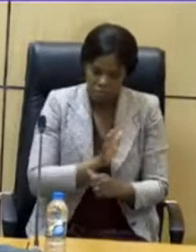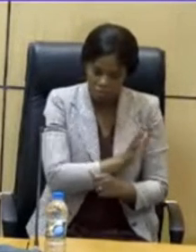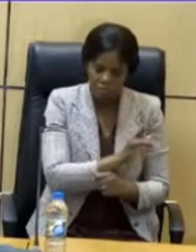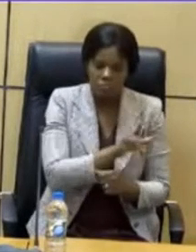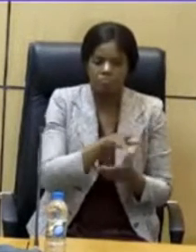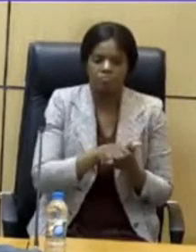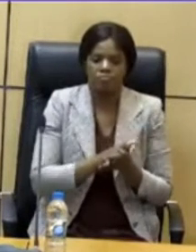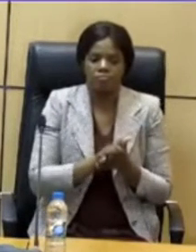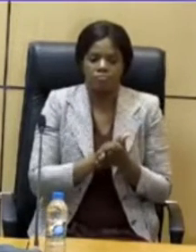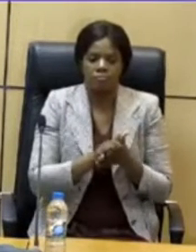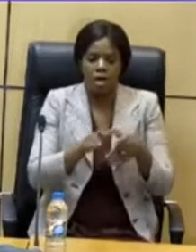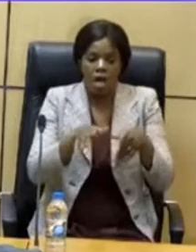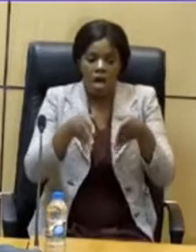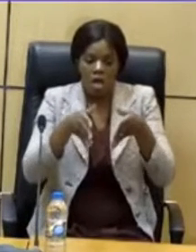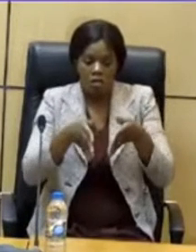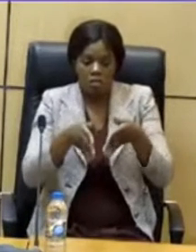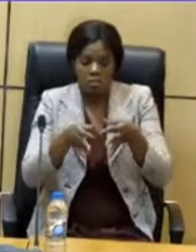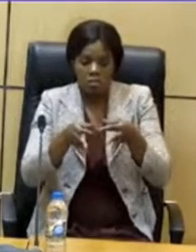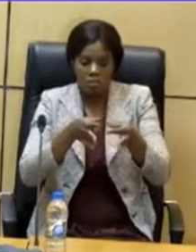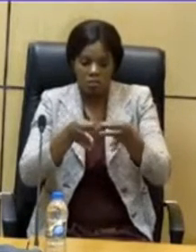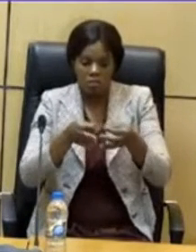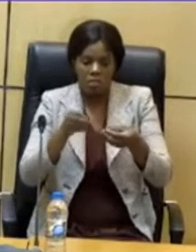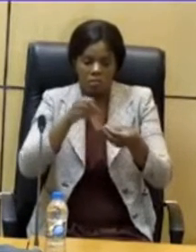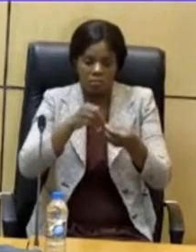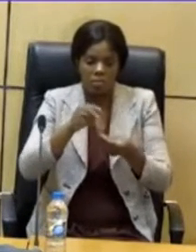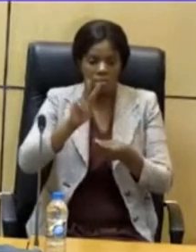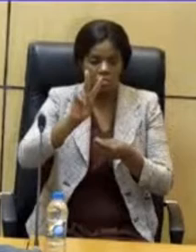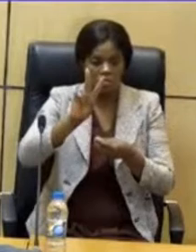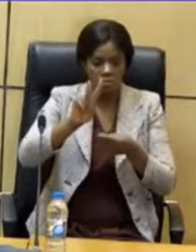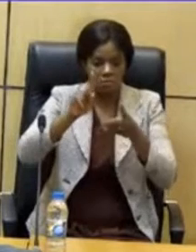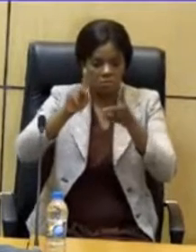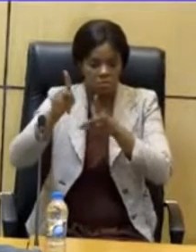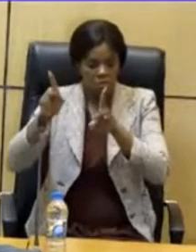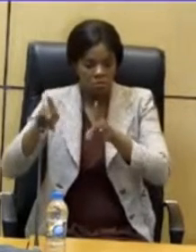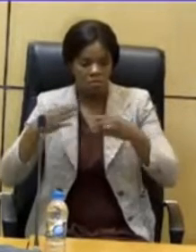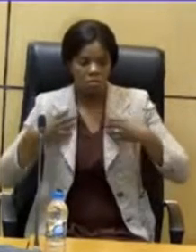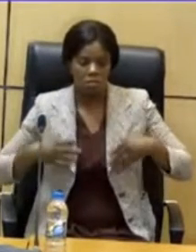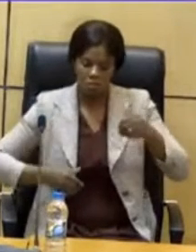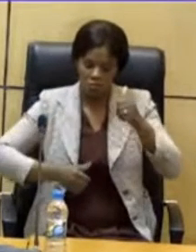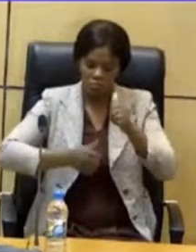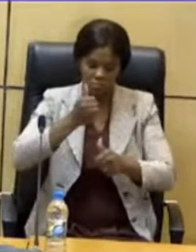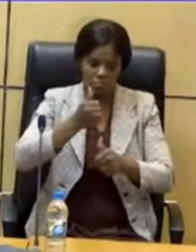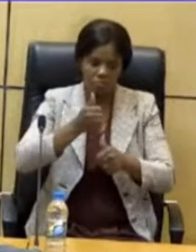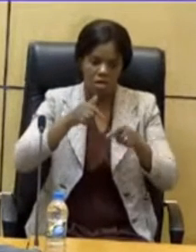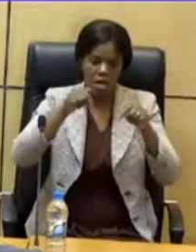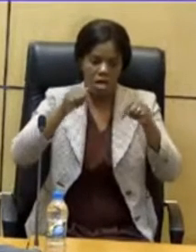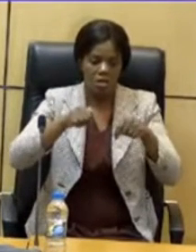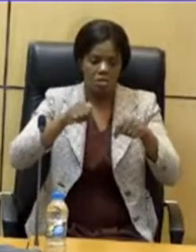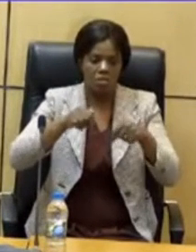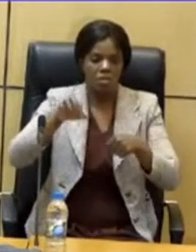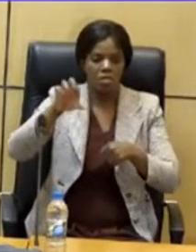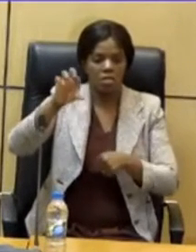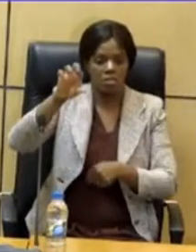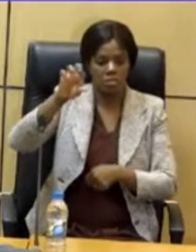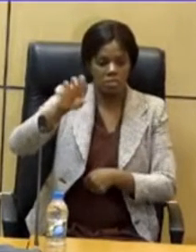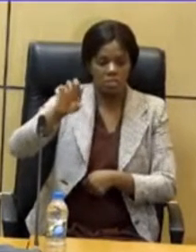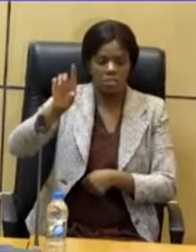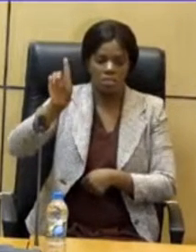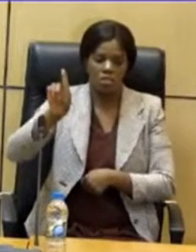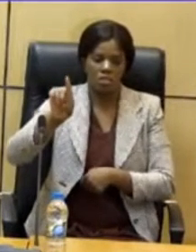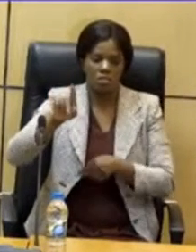mais 2. Recuperamos mais 2 pessoas. A transmissão local também